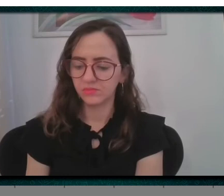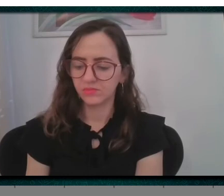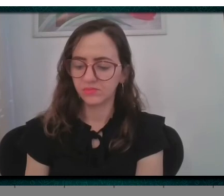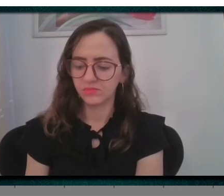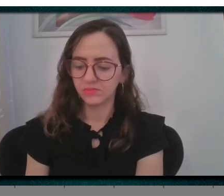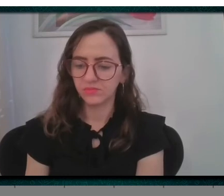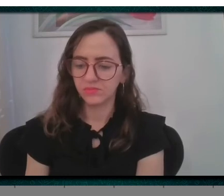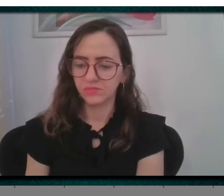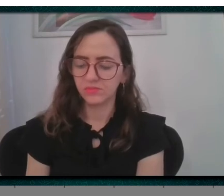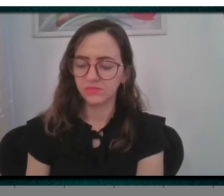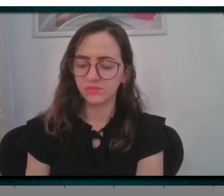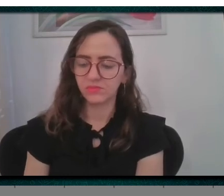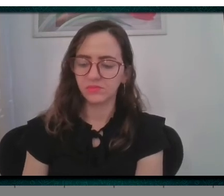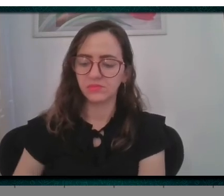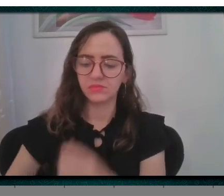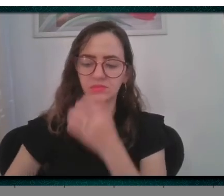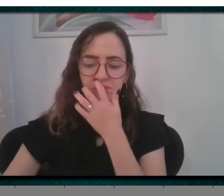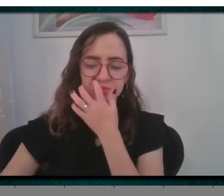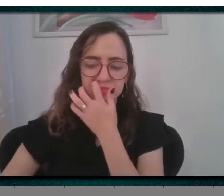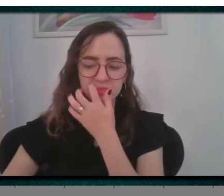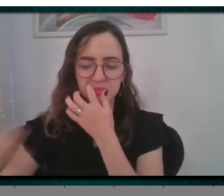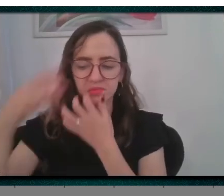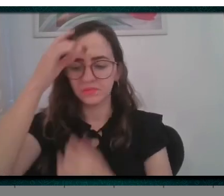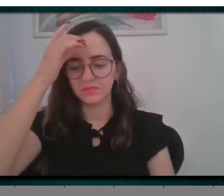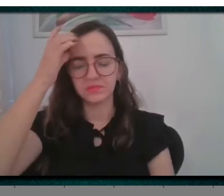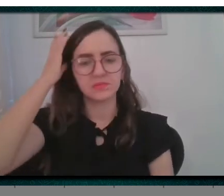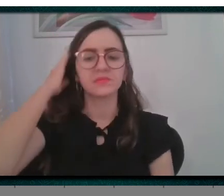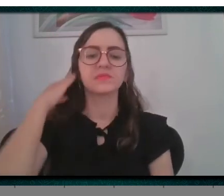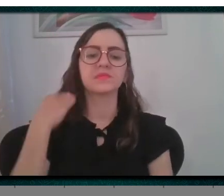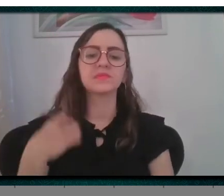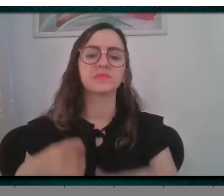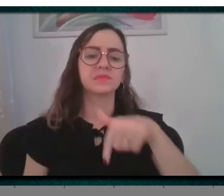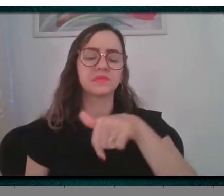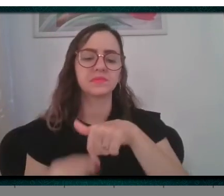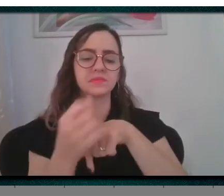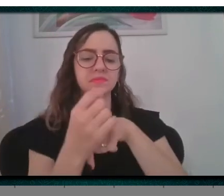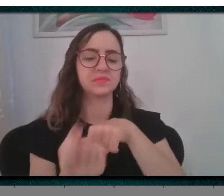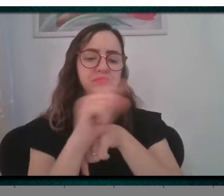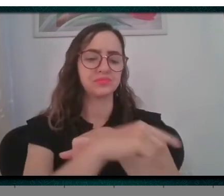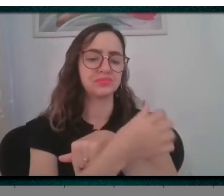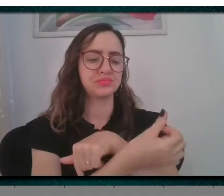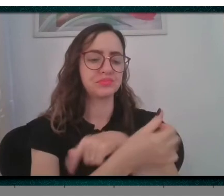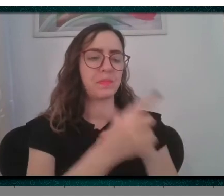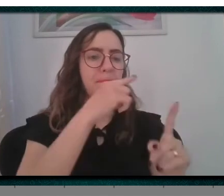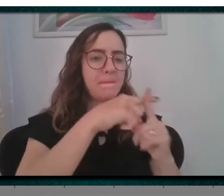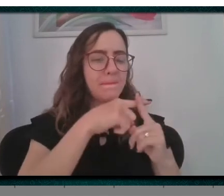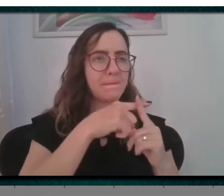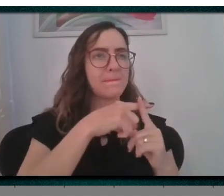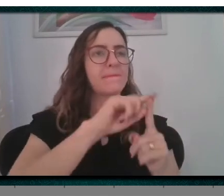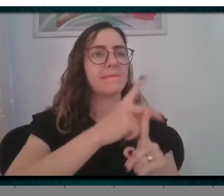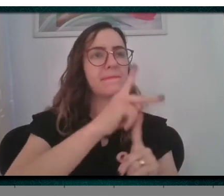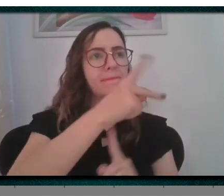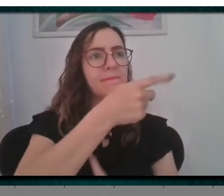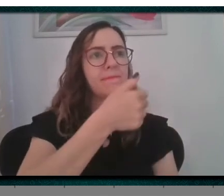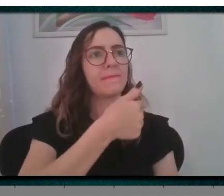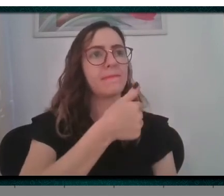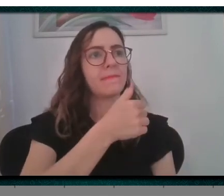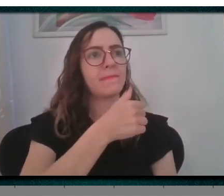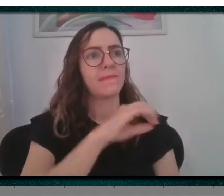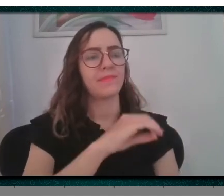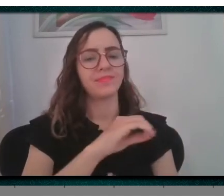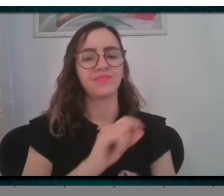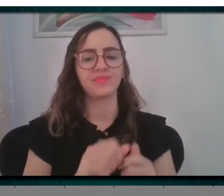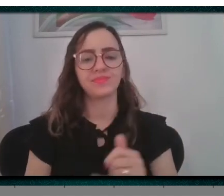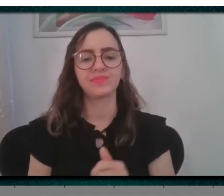Tá? É sempre assim. Então, tipo assim, se eu sair do 7 para o 6, aumentou 10 vezes. Se eu sair do 7 para o 5, aumentou 10 vezes 10, aumentou 100